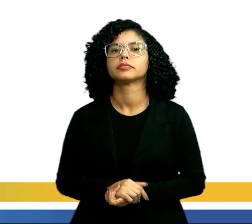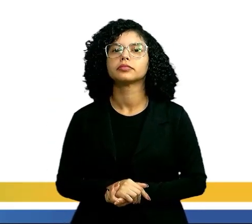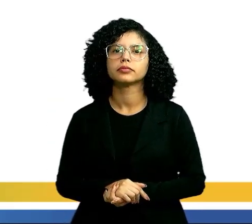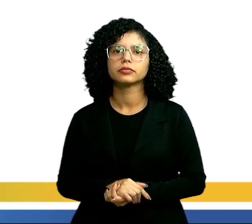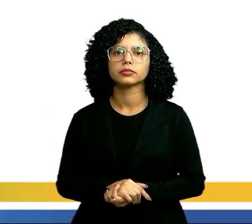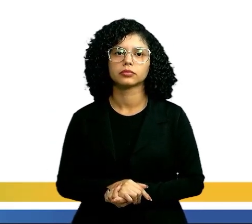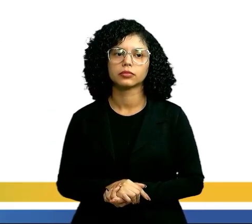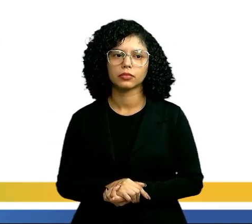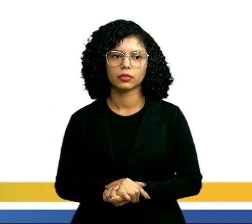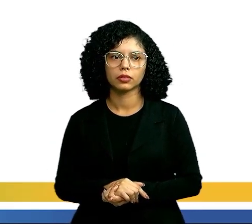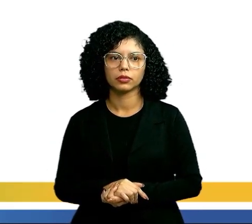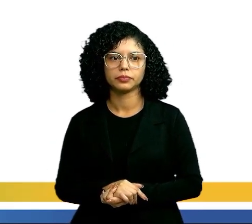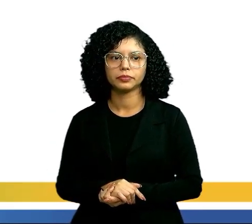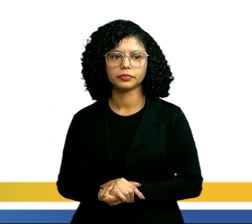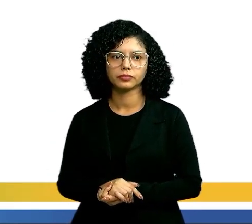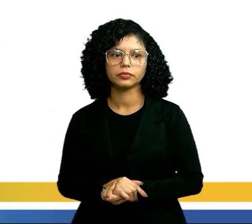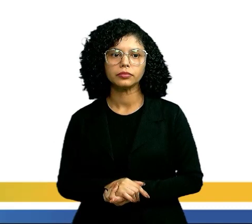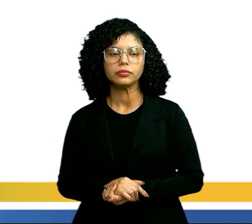tá?